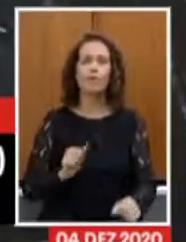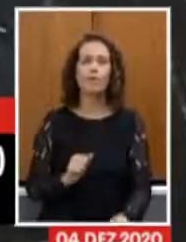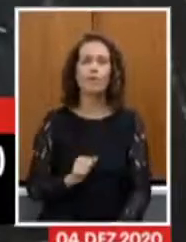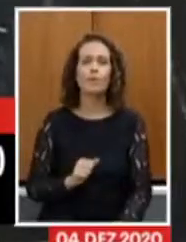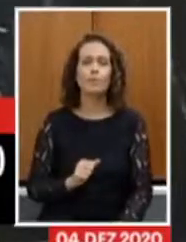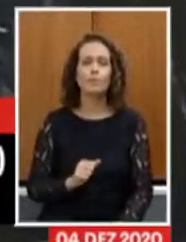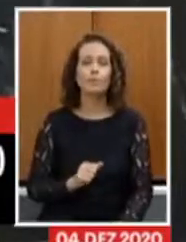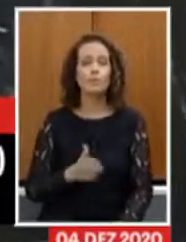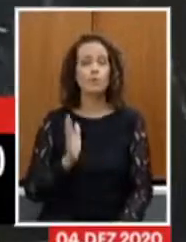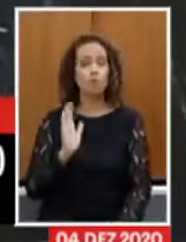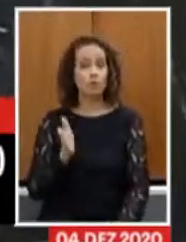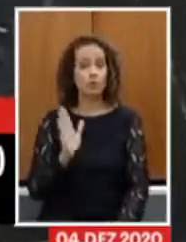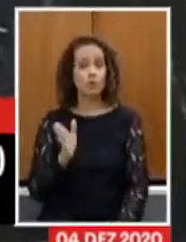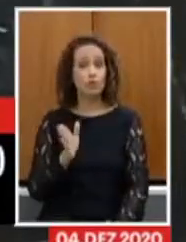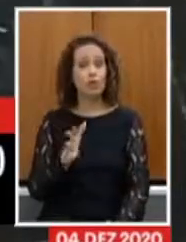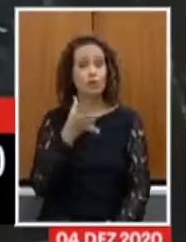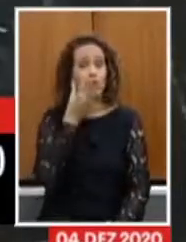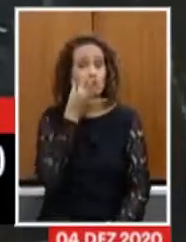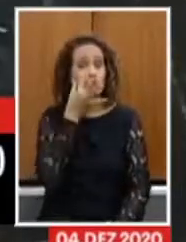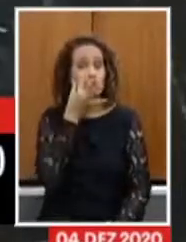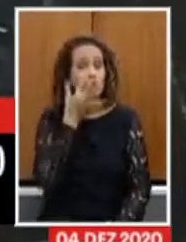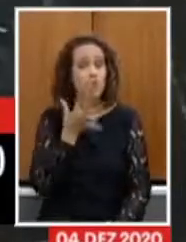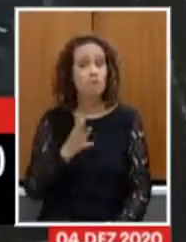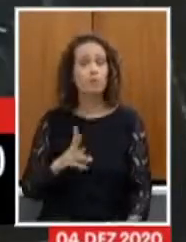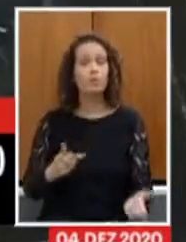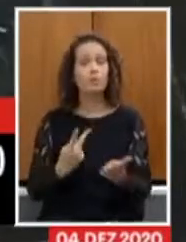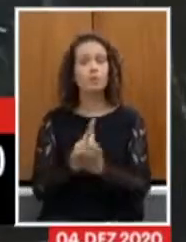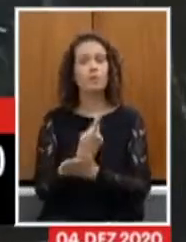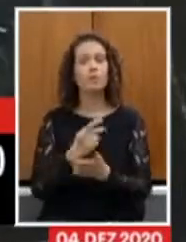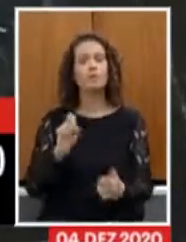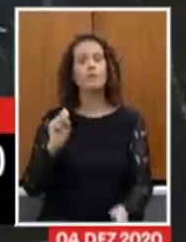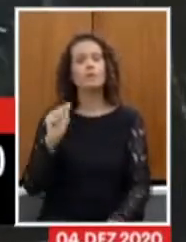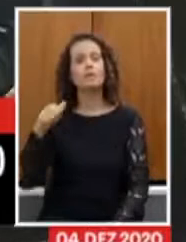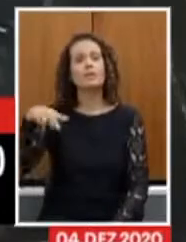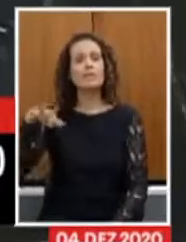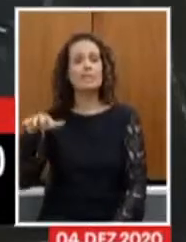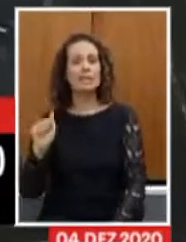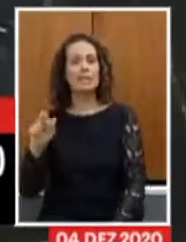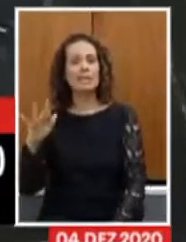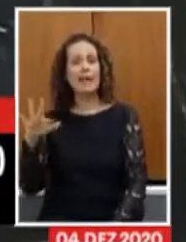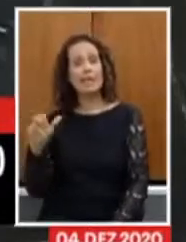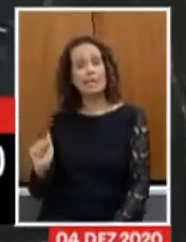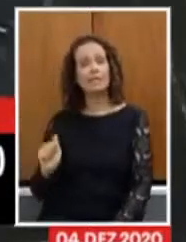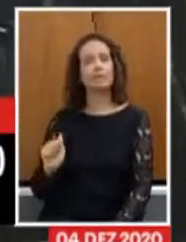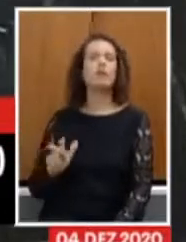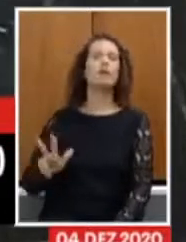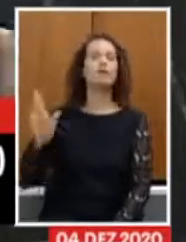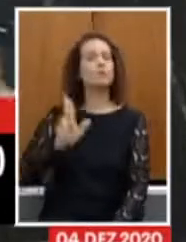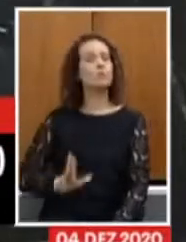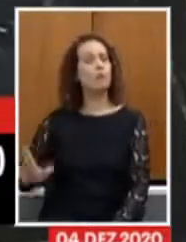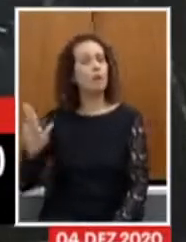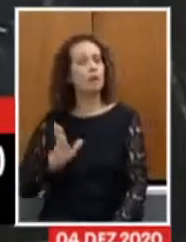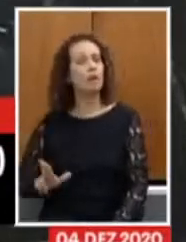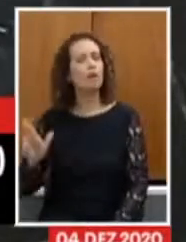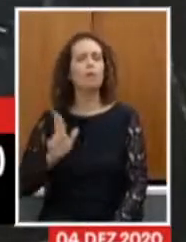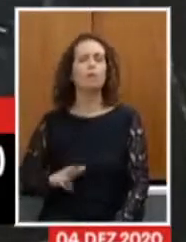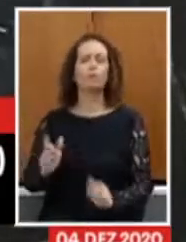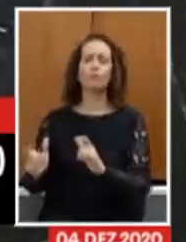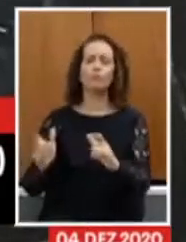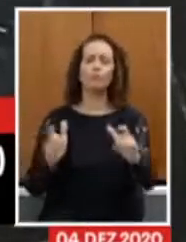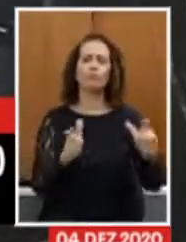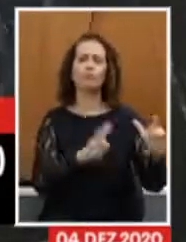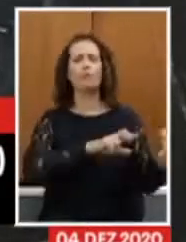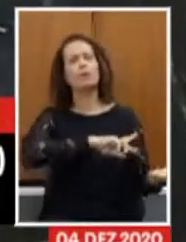lá pessoalmente. O que nós vimos em Santa Rita do Sapucaí, em Uberlândia, em todos os lugares,